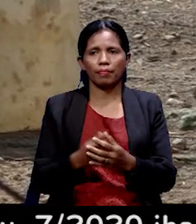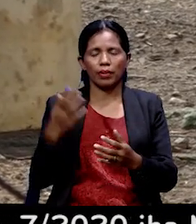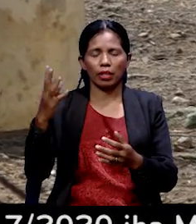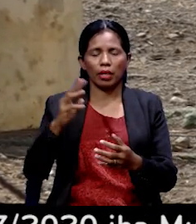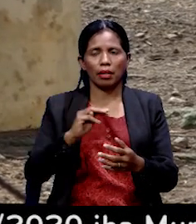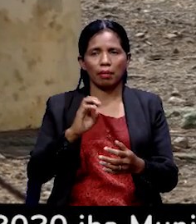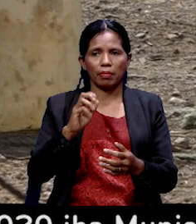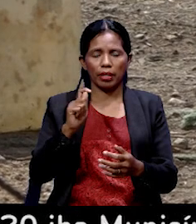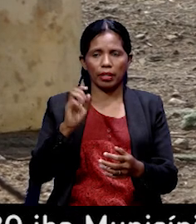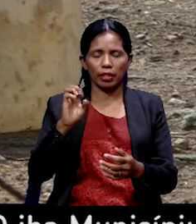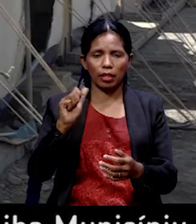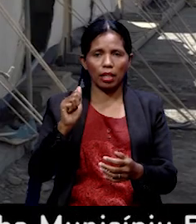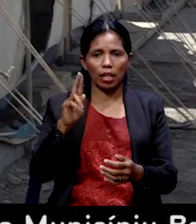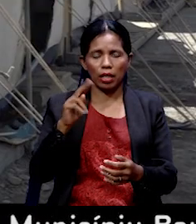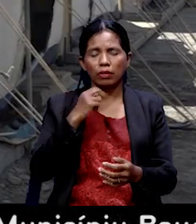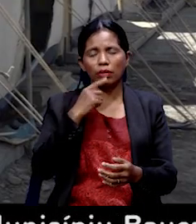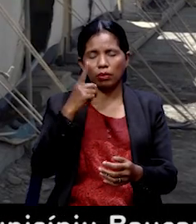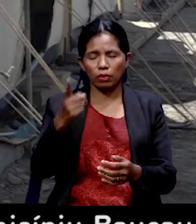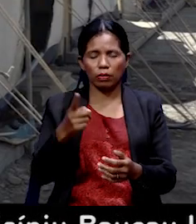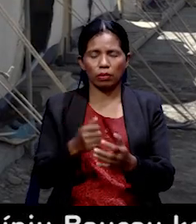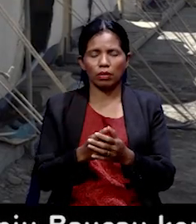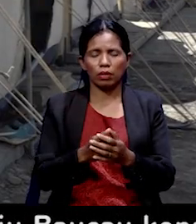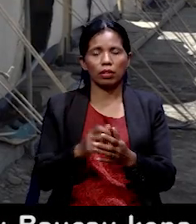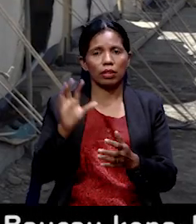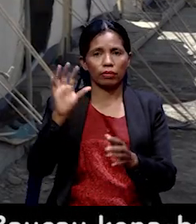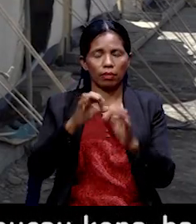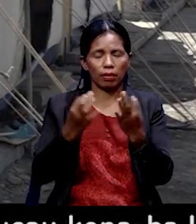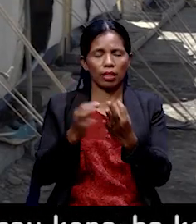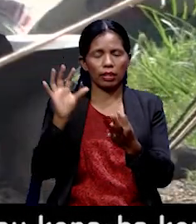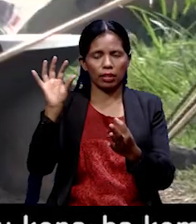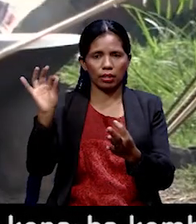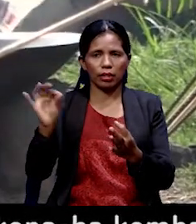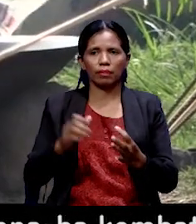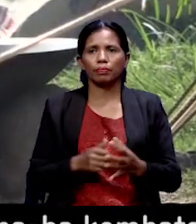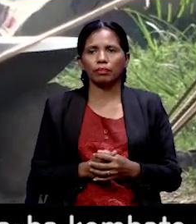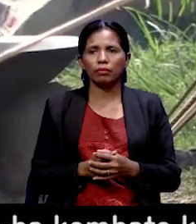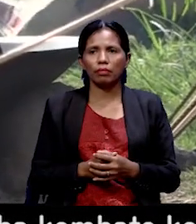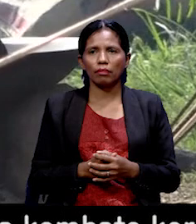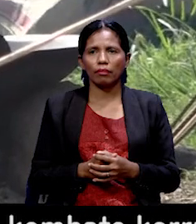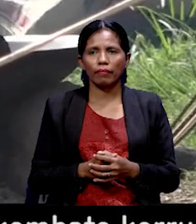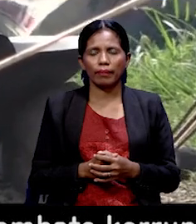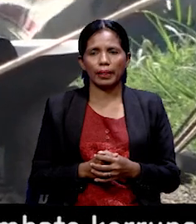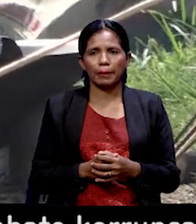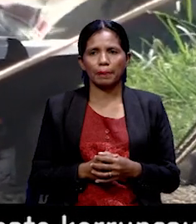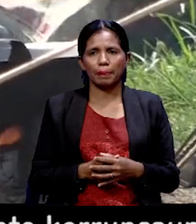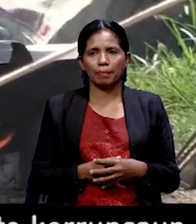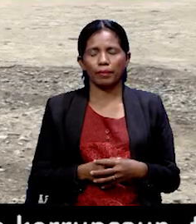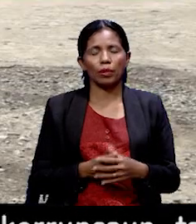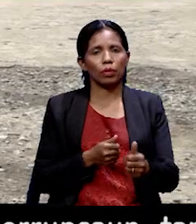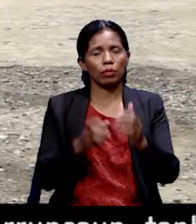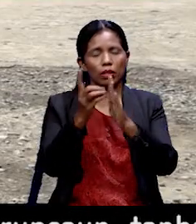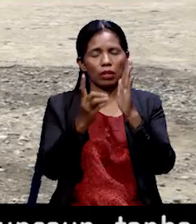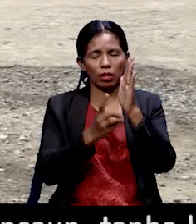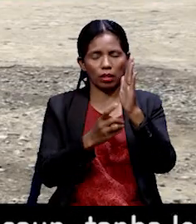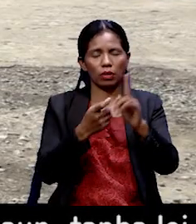umakain sia. Sentro evokosang Kanosakotuk umakain hitu. Sentro evokosang Merkadu Komoro nen. Tuir dar Sekretario